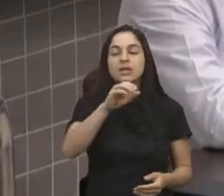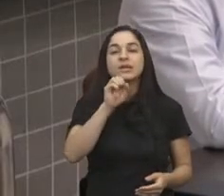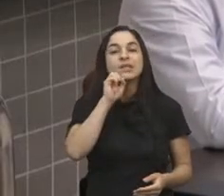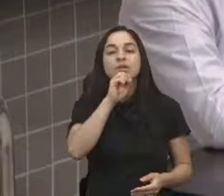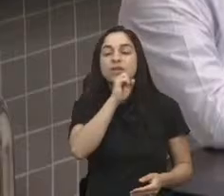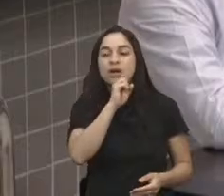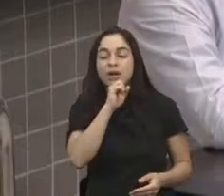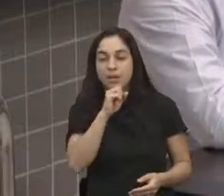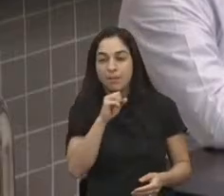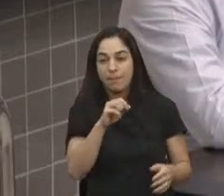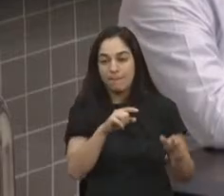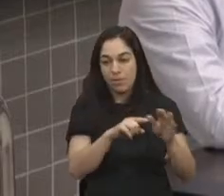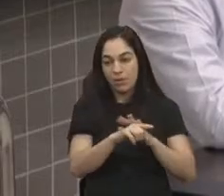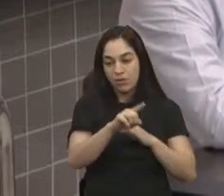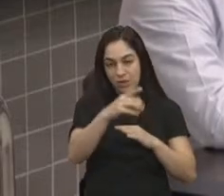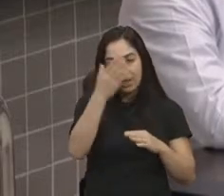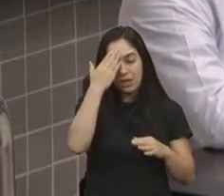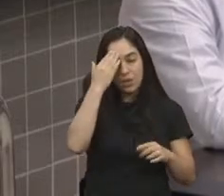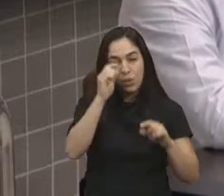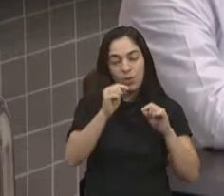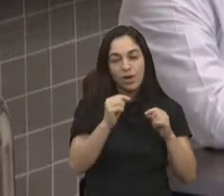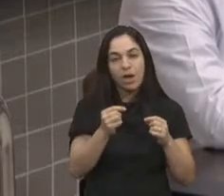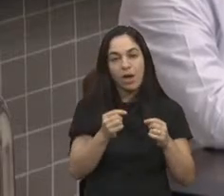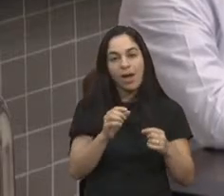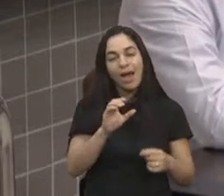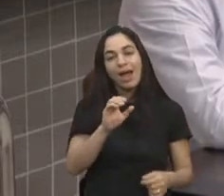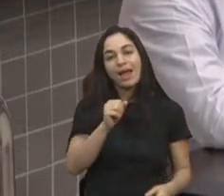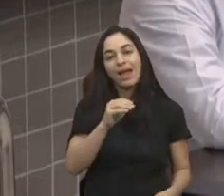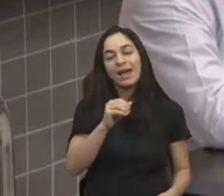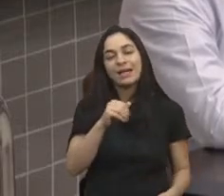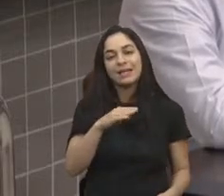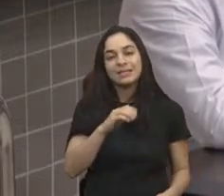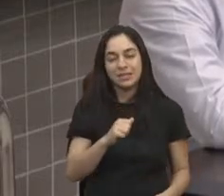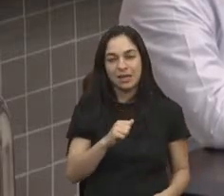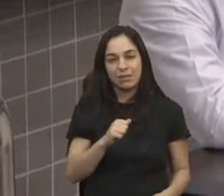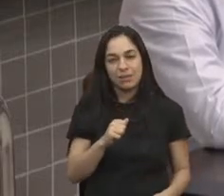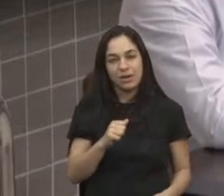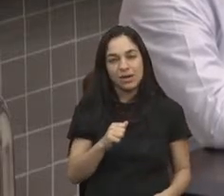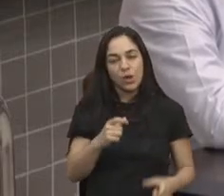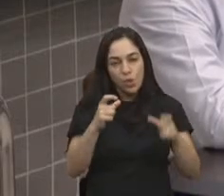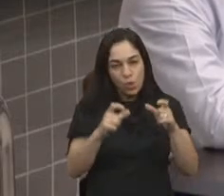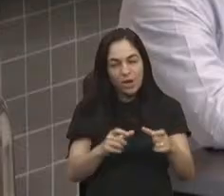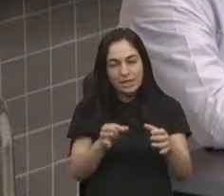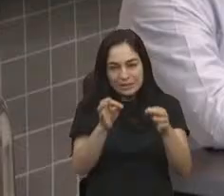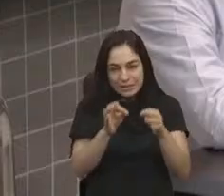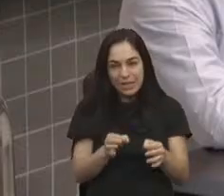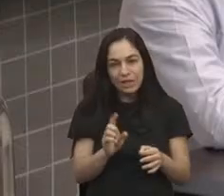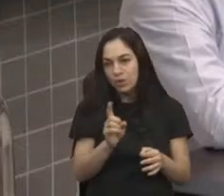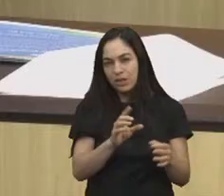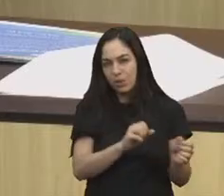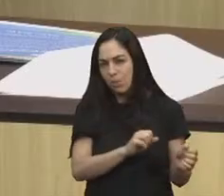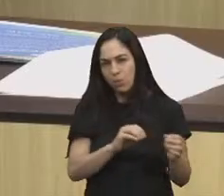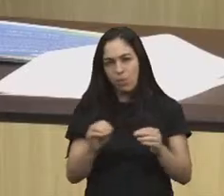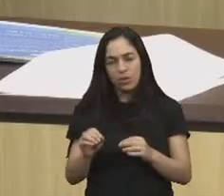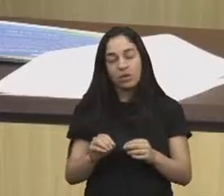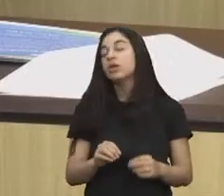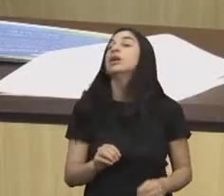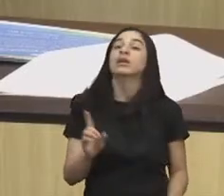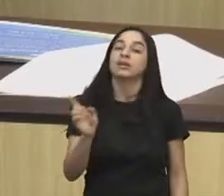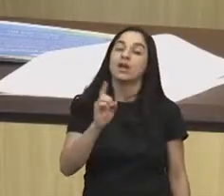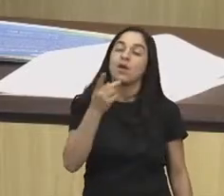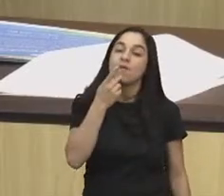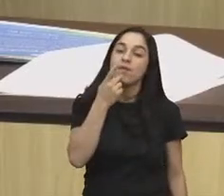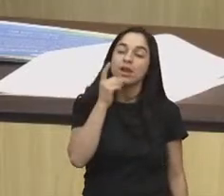só para me entender, você está dizendo deixar uma caçamba fixa num lugar? Eu não entendi isso, desculpa. Não foi isso que eu falei. Eu falei